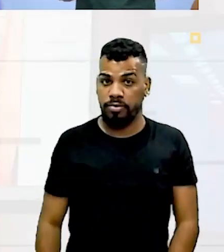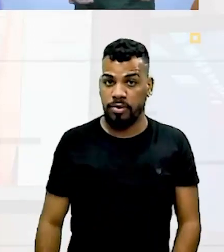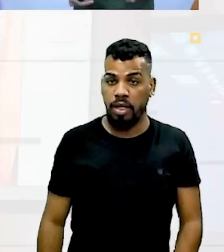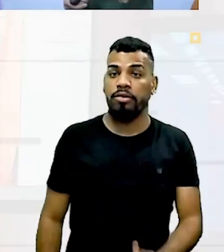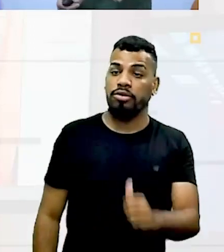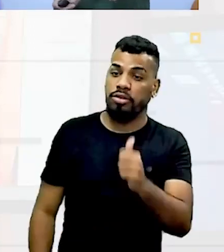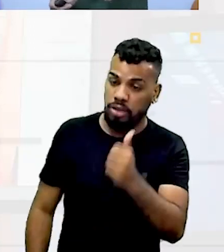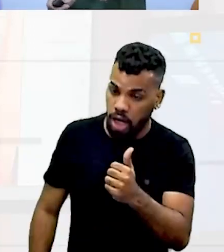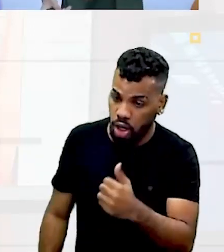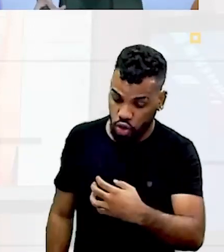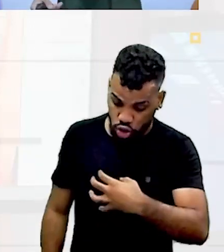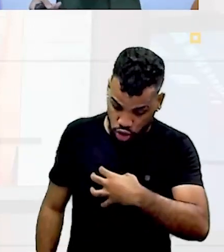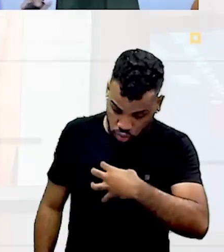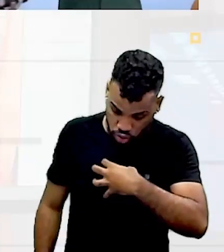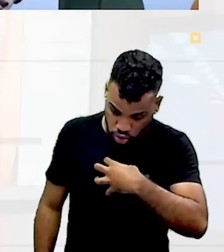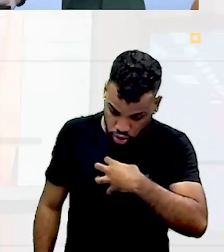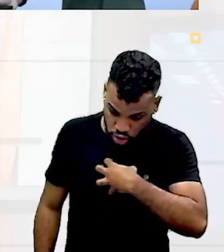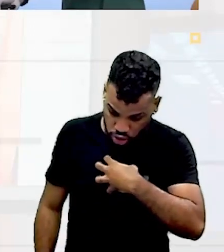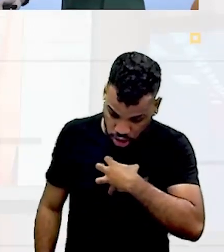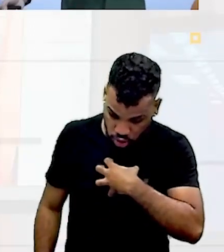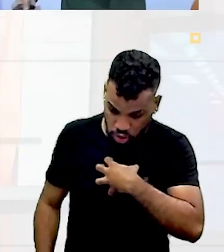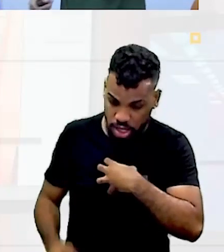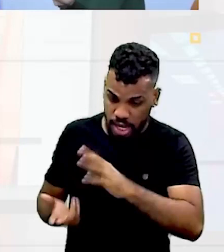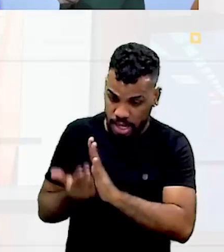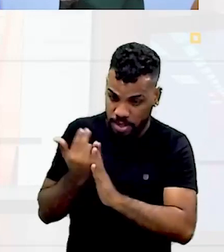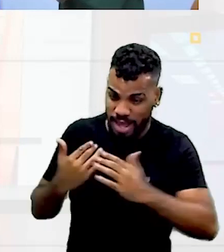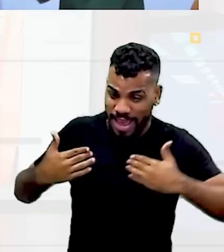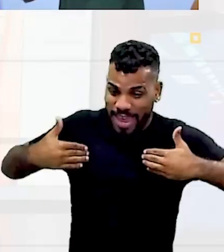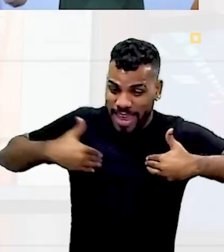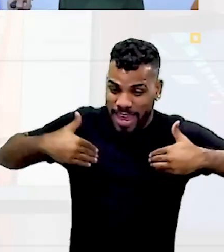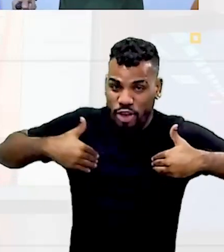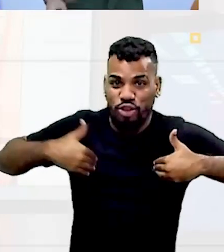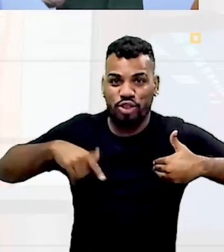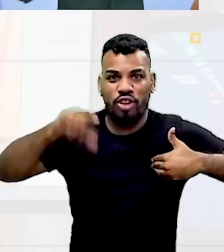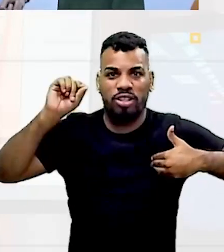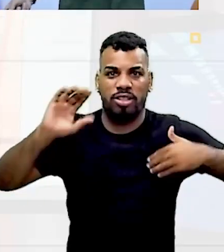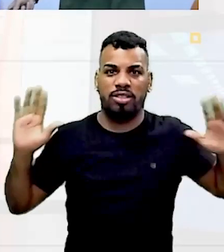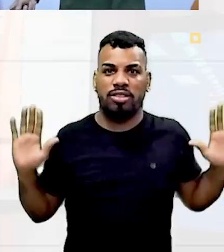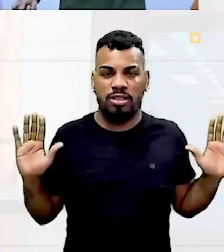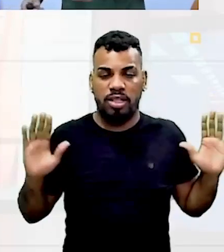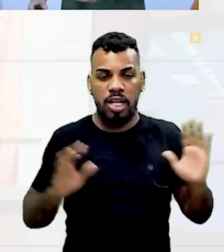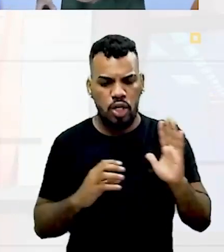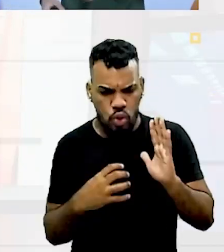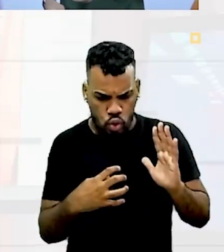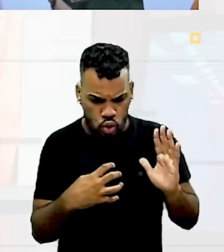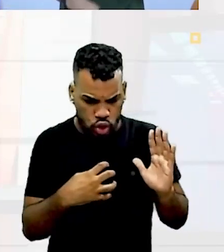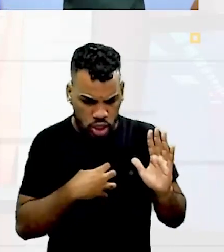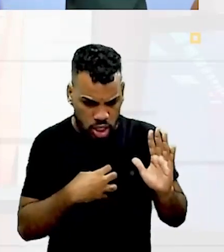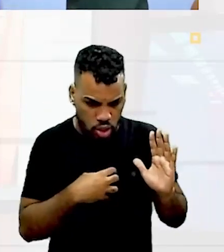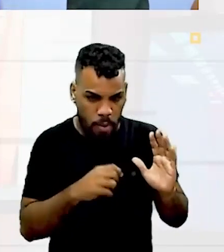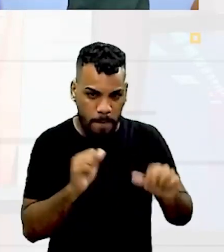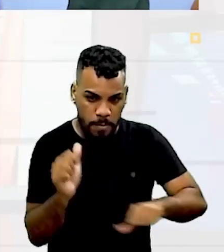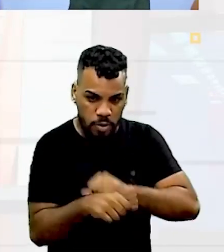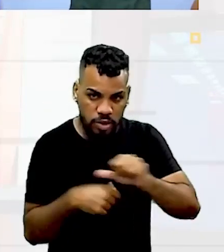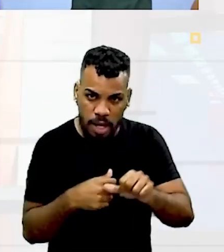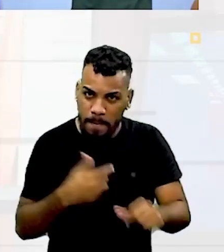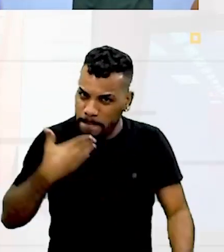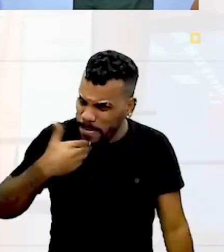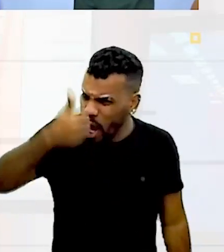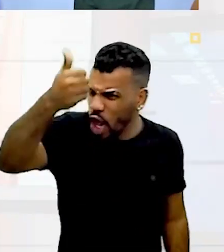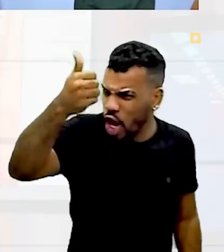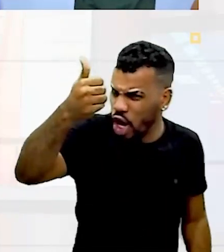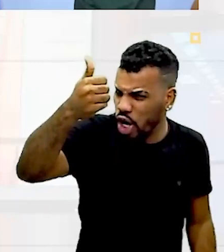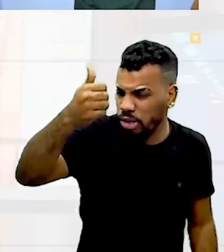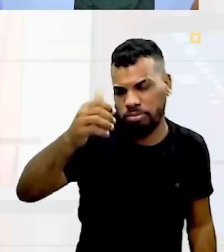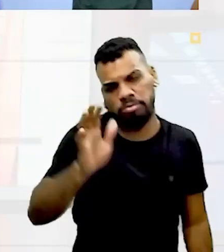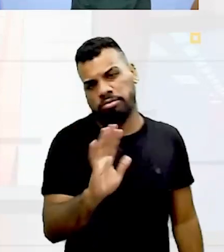Tá, o estilo de animação foi algo que eu escolhi. Não é algo que, se eu mudar o estilo, vai melhorar completamente